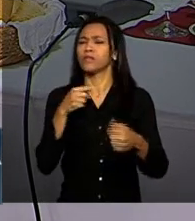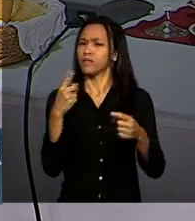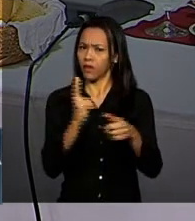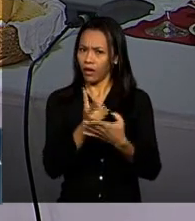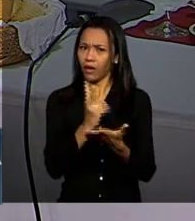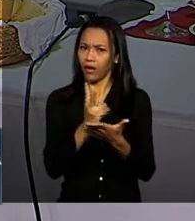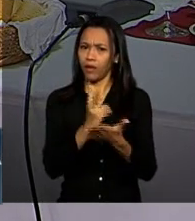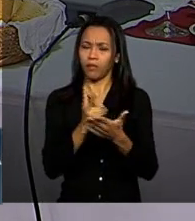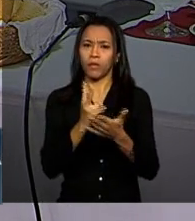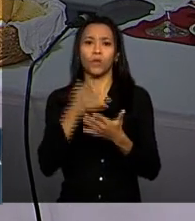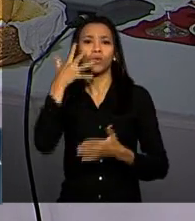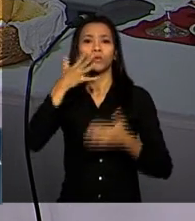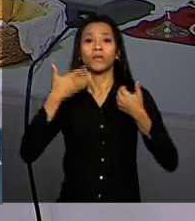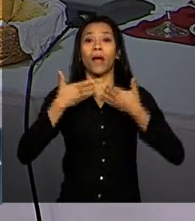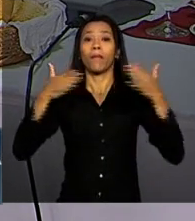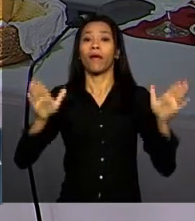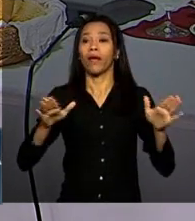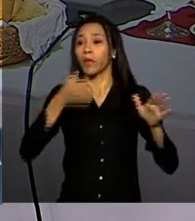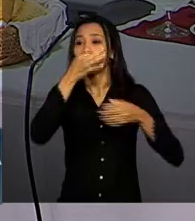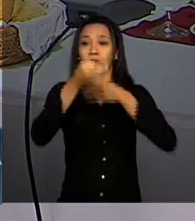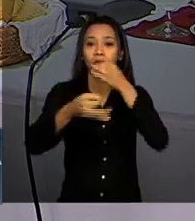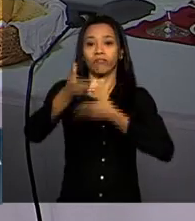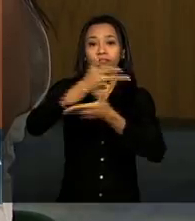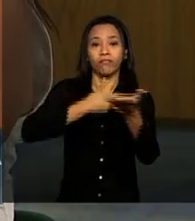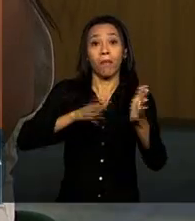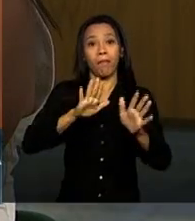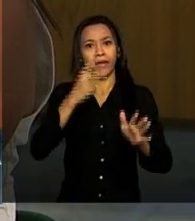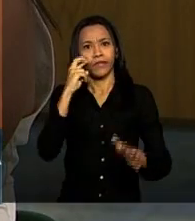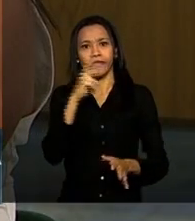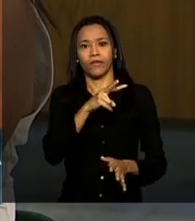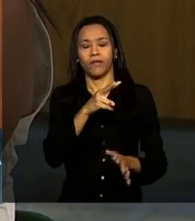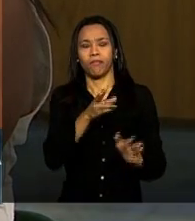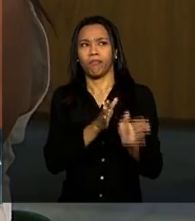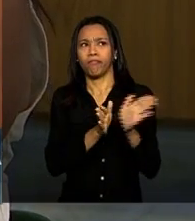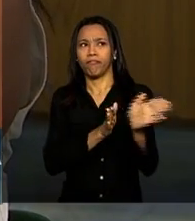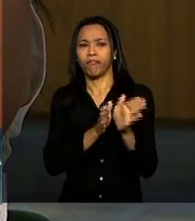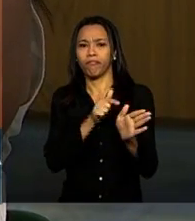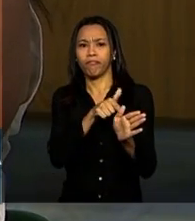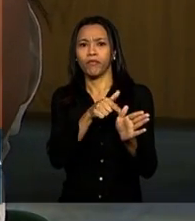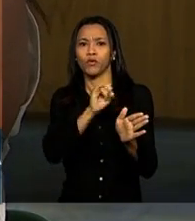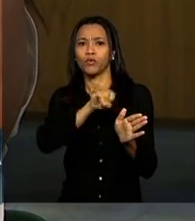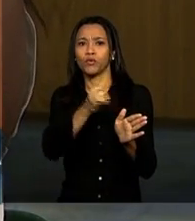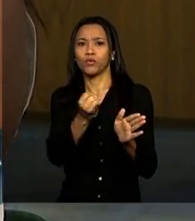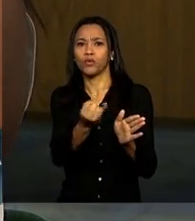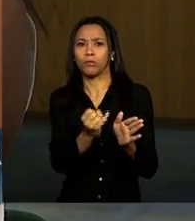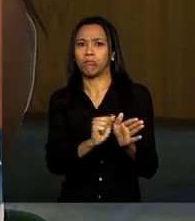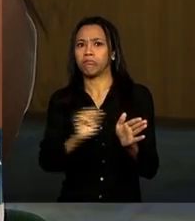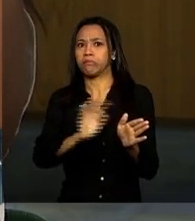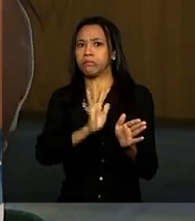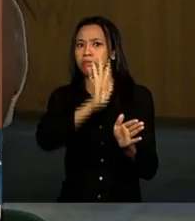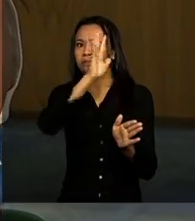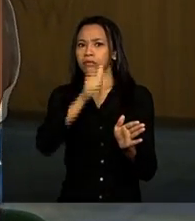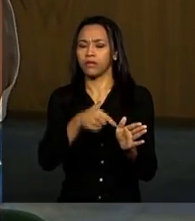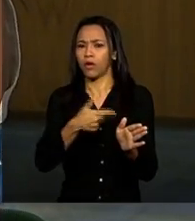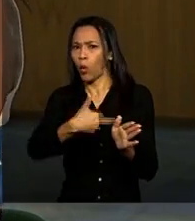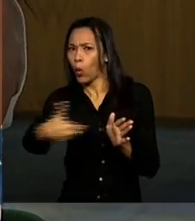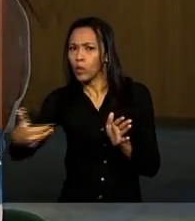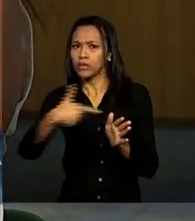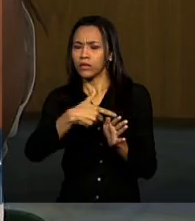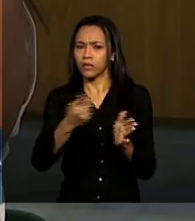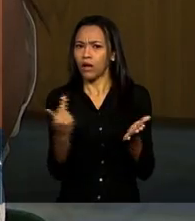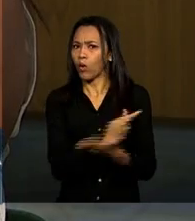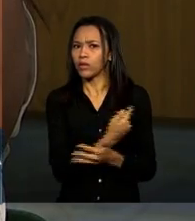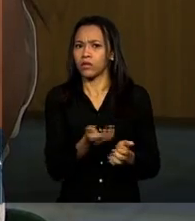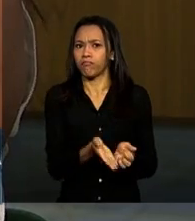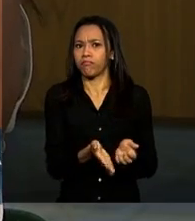pro diálogo E aí na outra mão a gente vê aumento de juros a gente ouve declarações